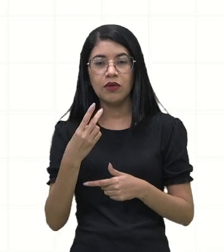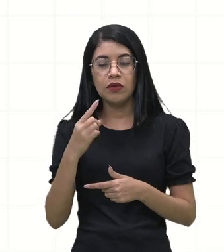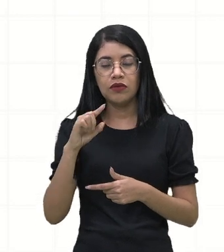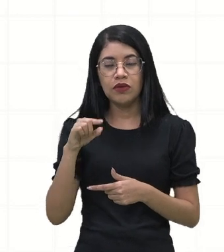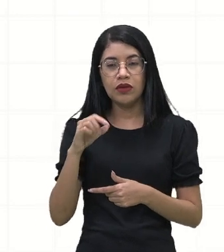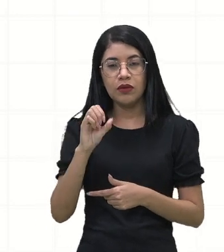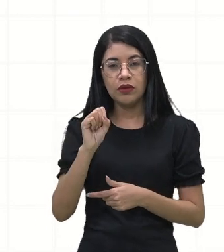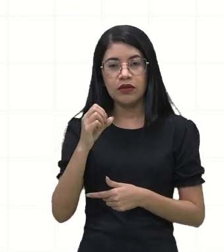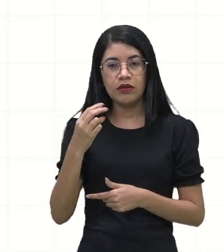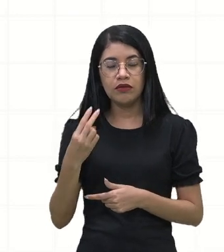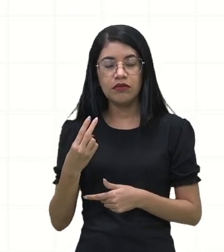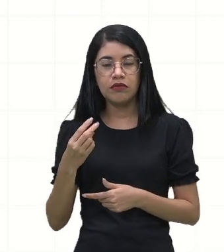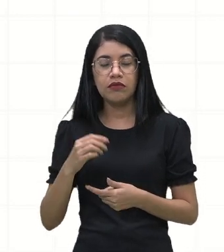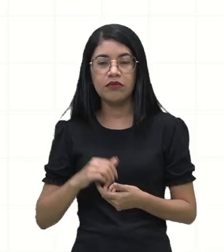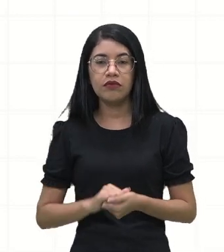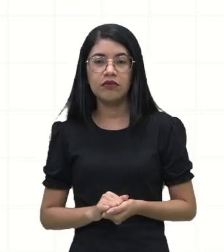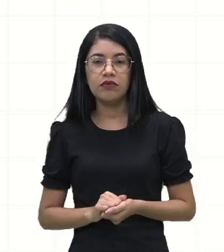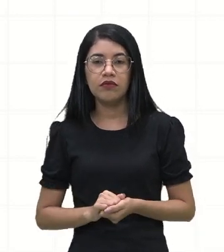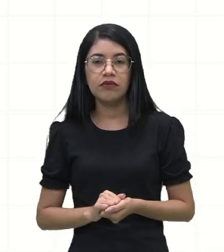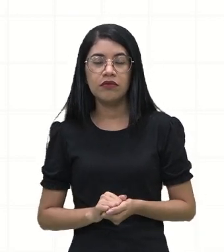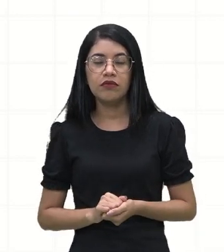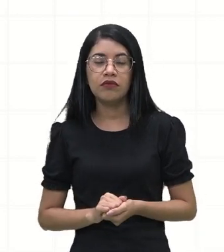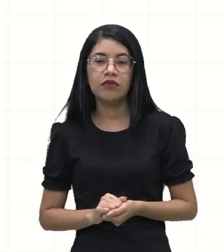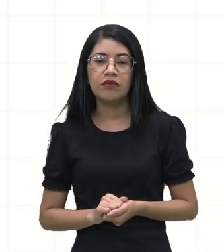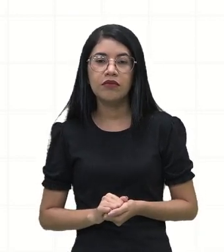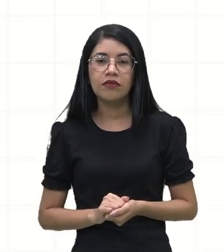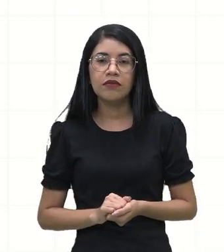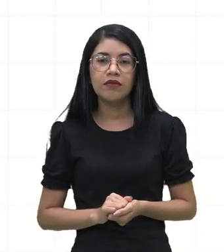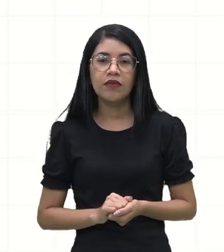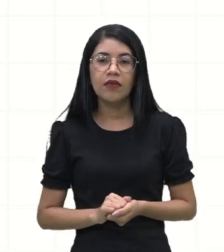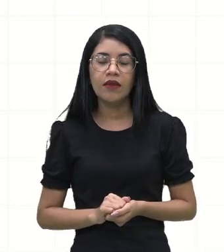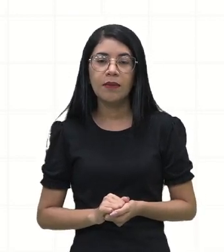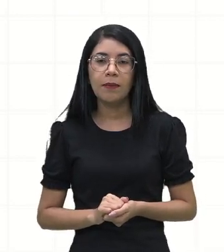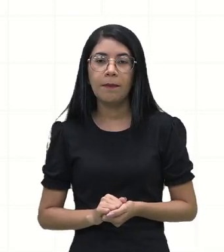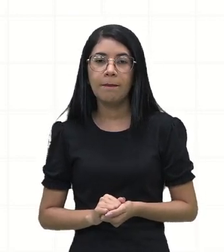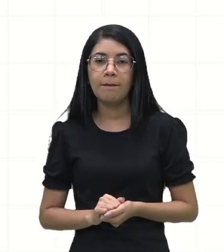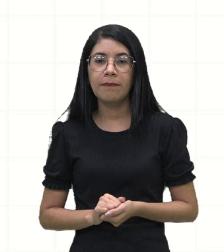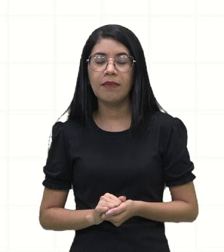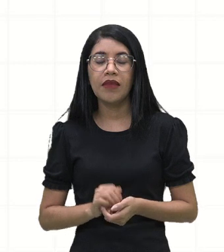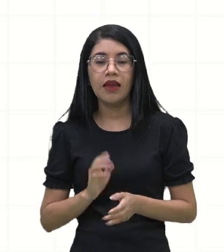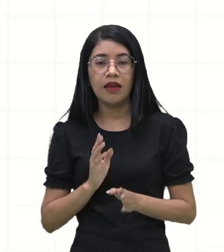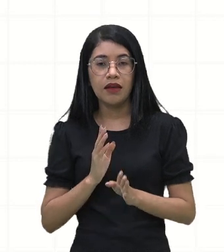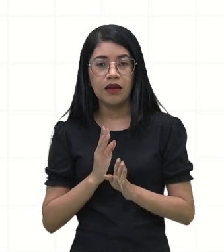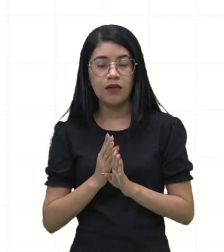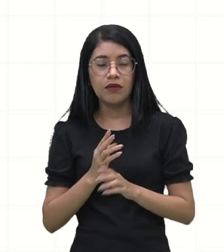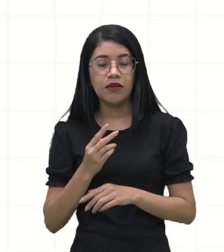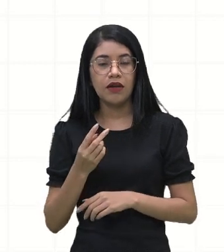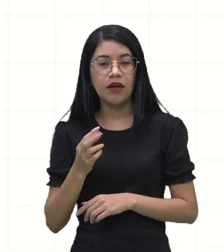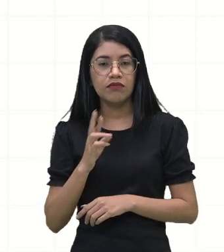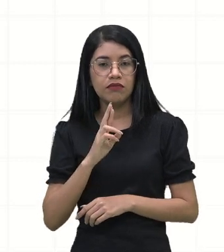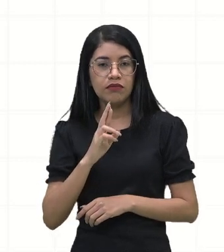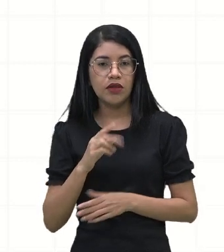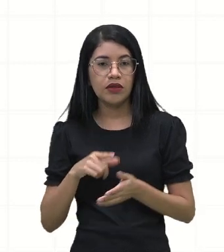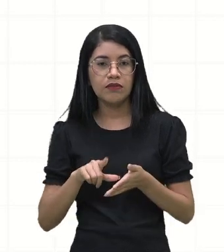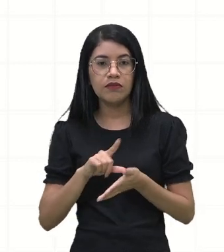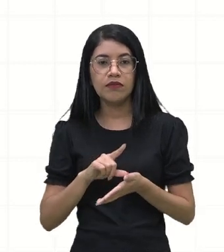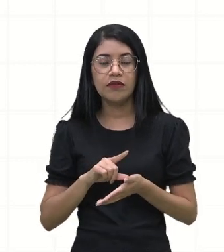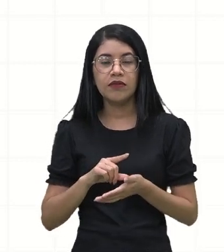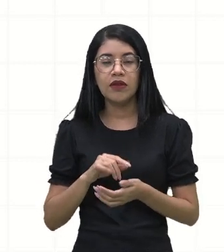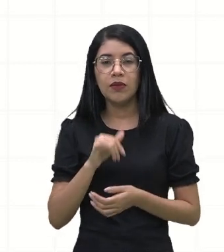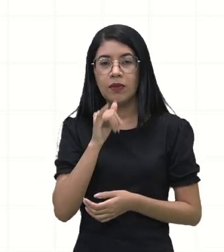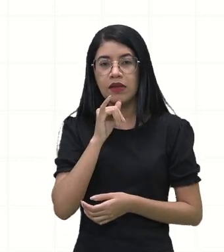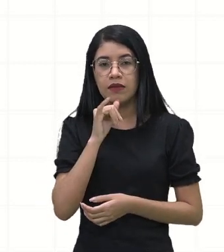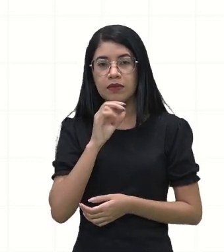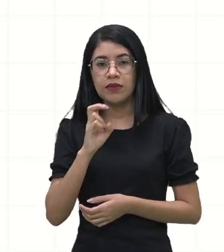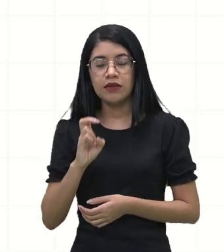metros, que nós teremos, então, a resposta aqui da nossa quinta